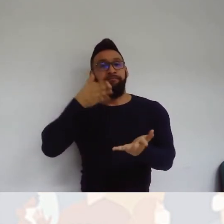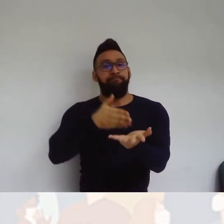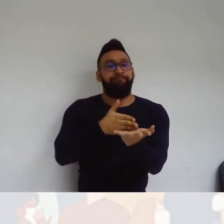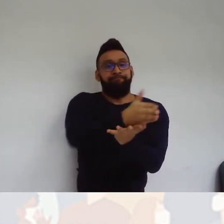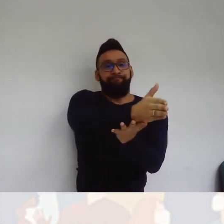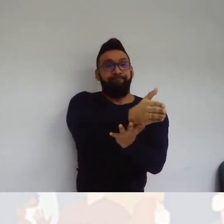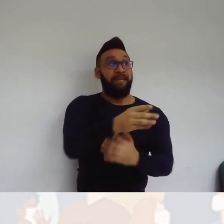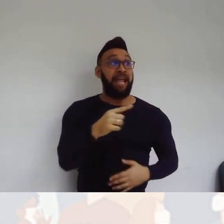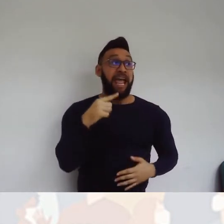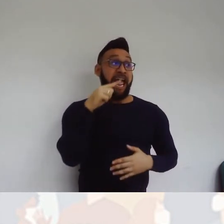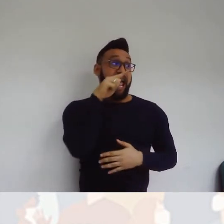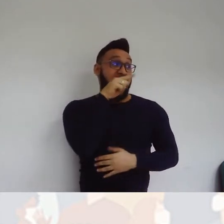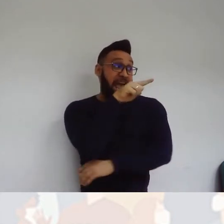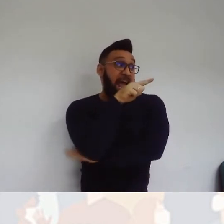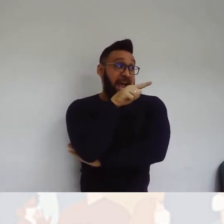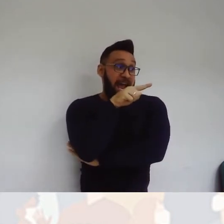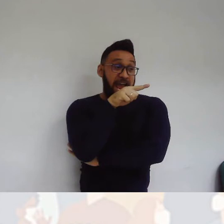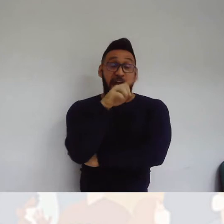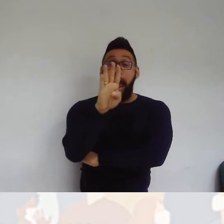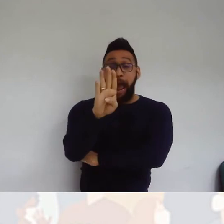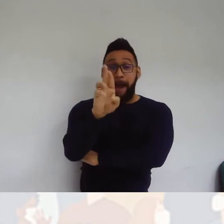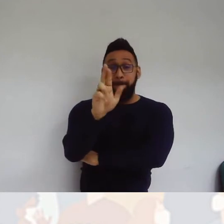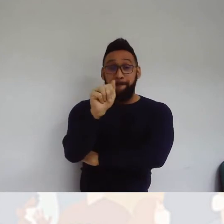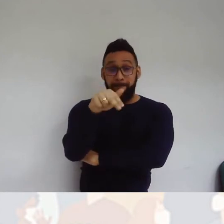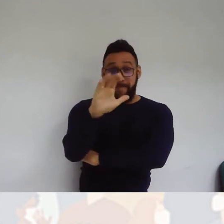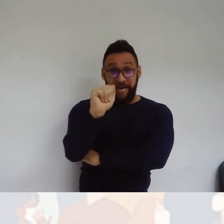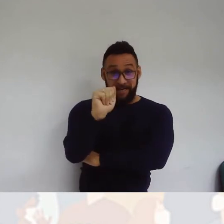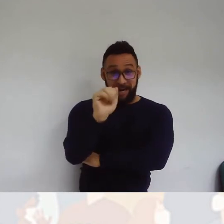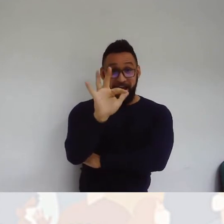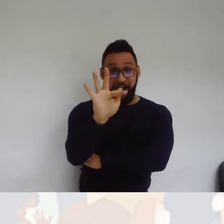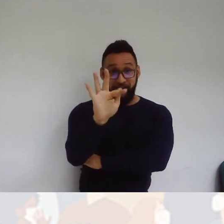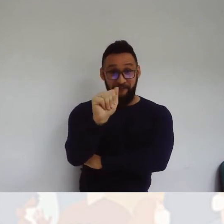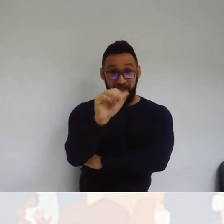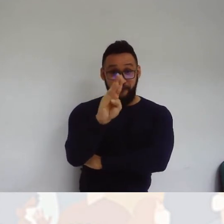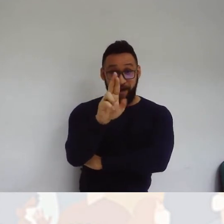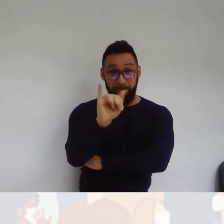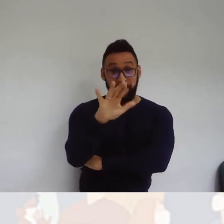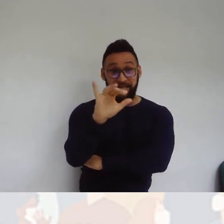Branca Fabrício, achamos que tem ganhos interessantes, e